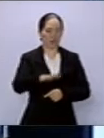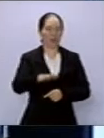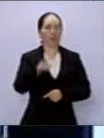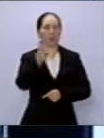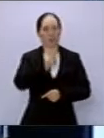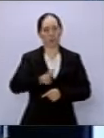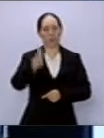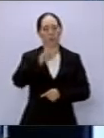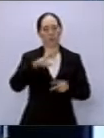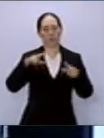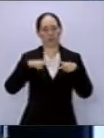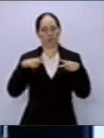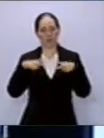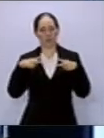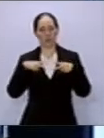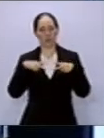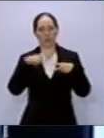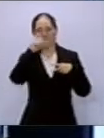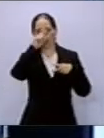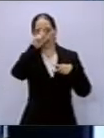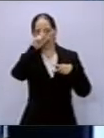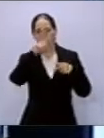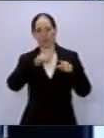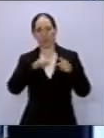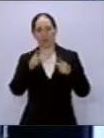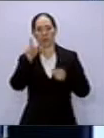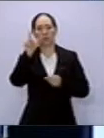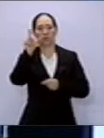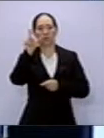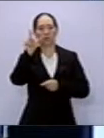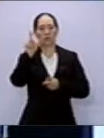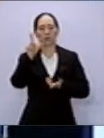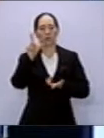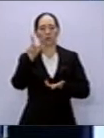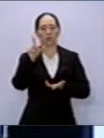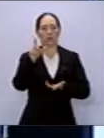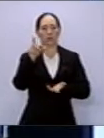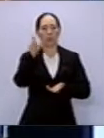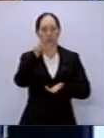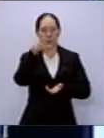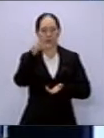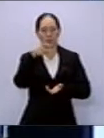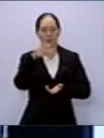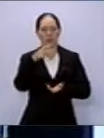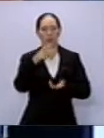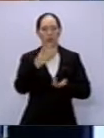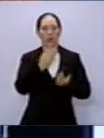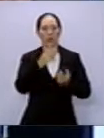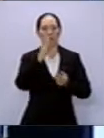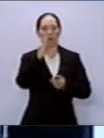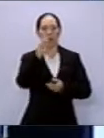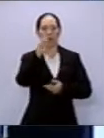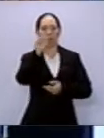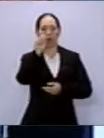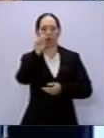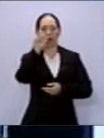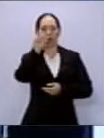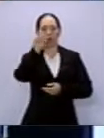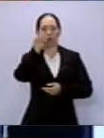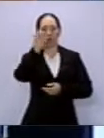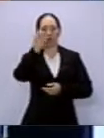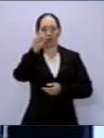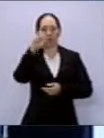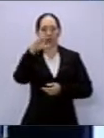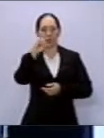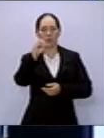saúde privada inclusive em um dos convênios Talvez os mais bem colocados do mundo que o Bradesco empresa com convênio